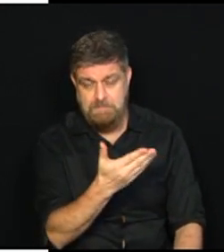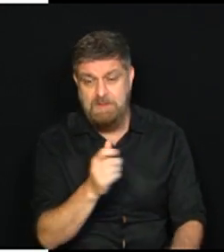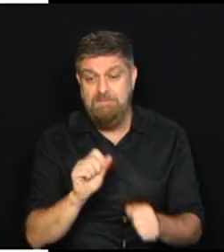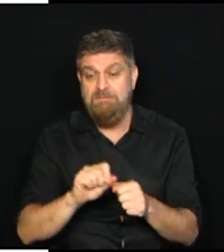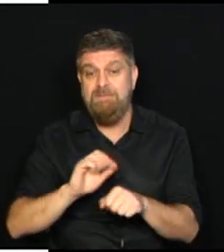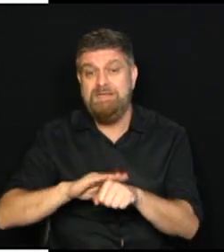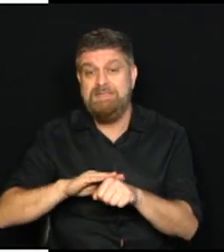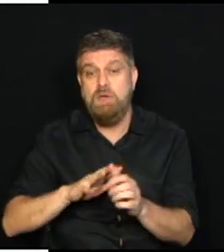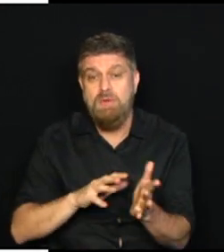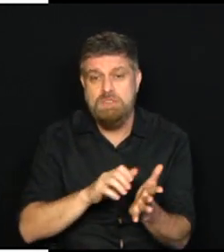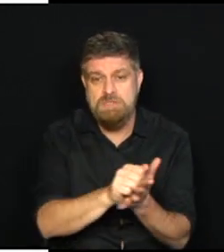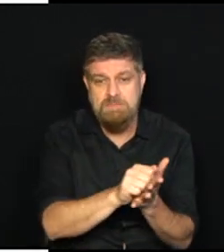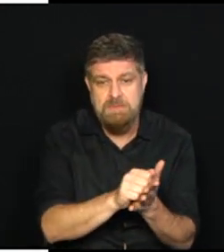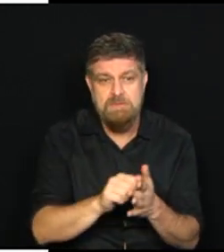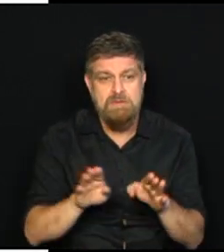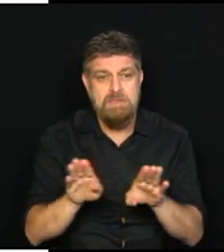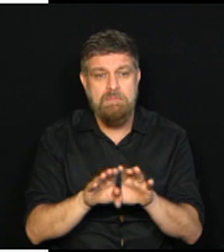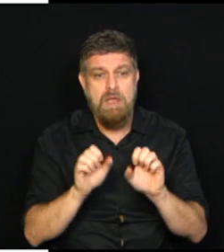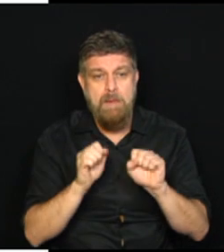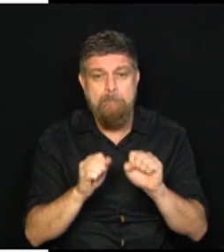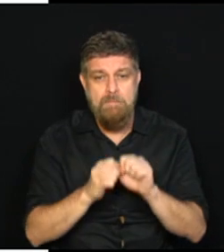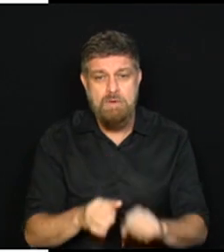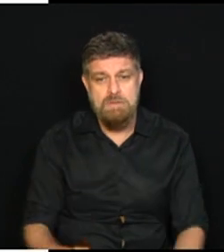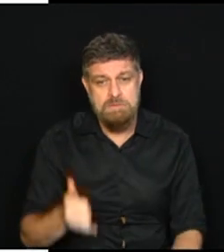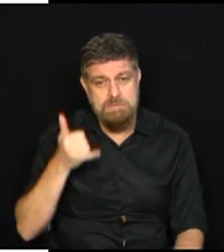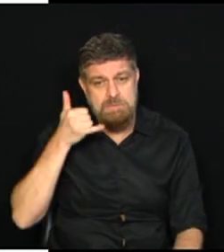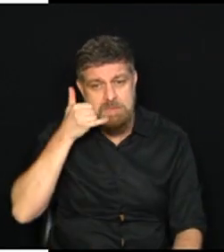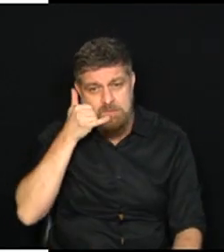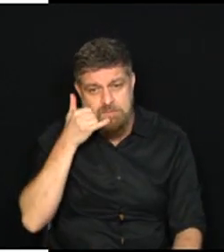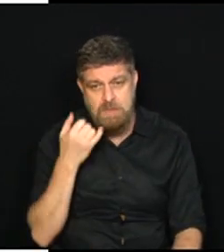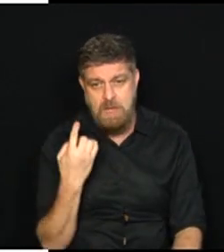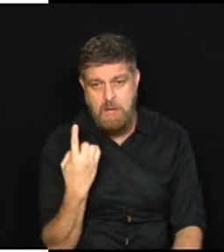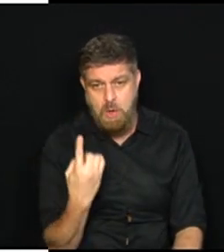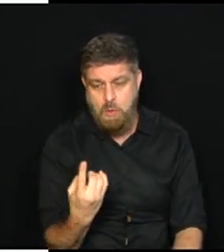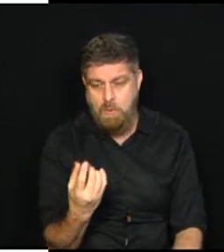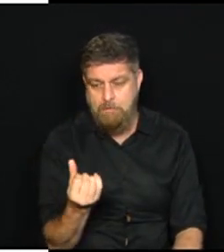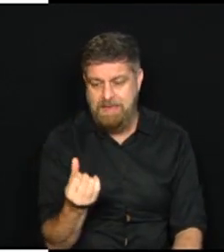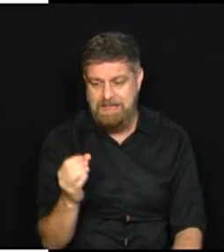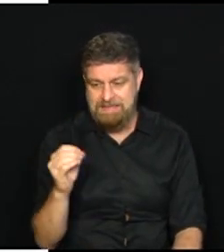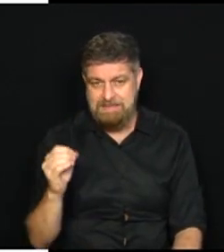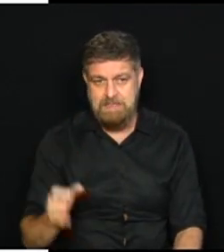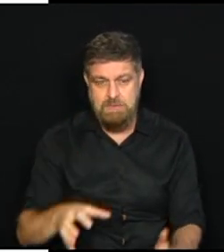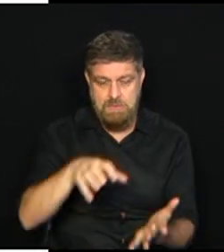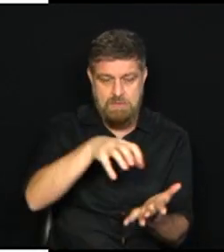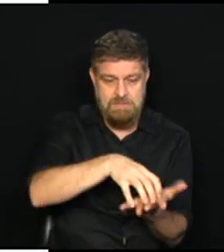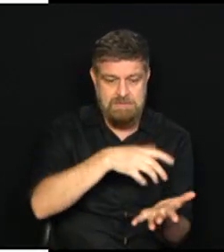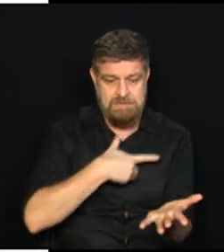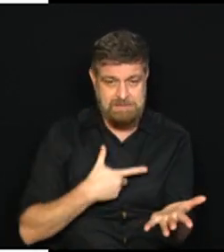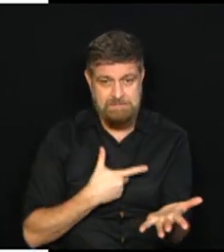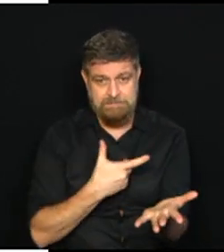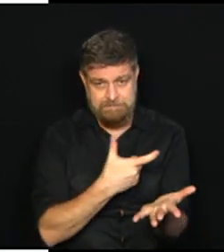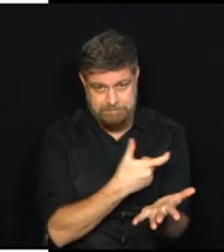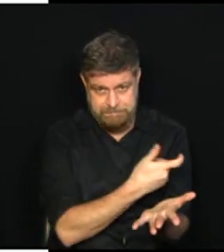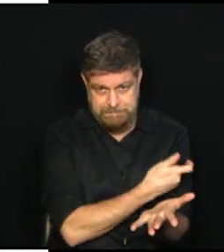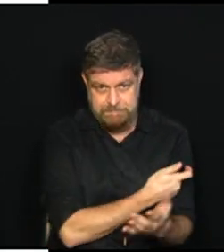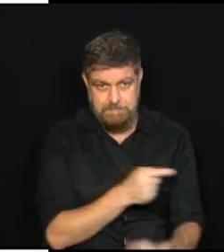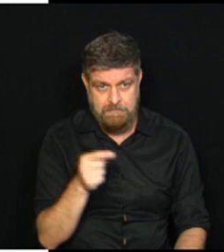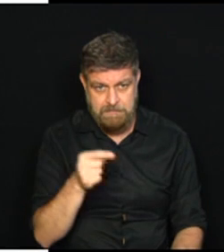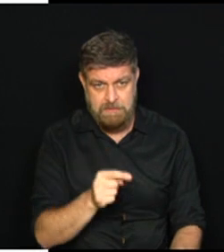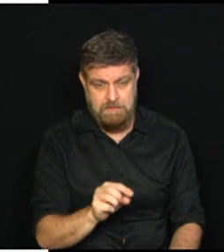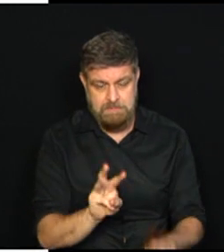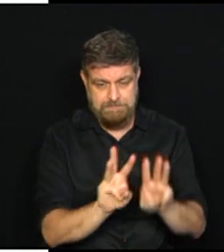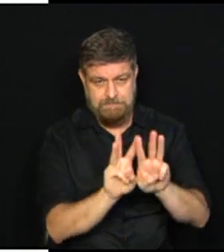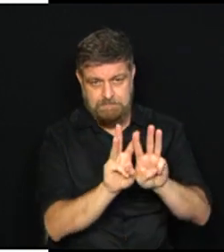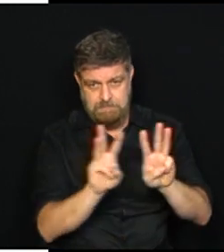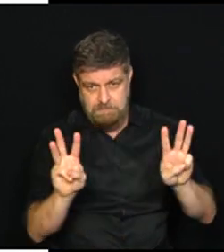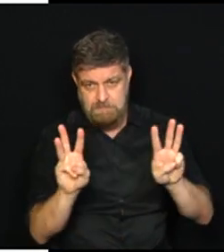www.campinas.sp.gov.br, e mais o agendamento via o 60 ou pelas UBS. Essa aqui é a cara do site, né,